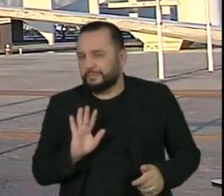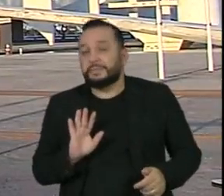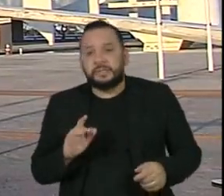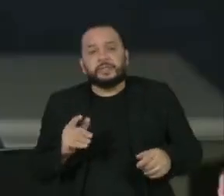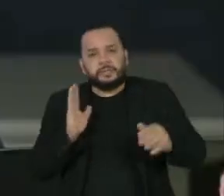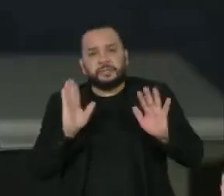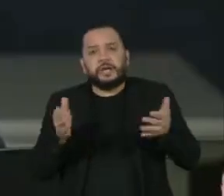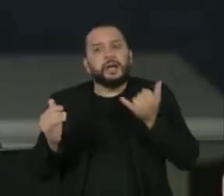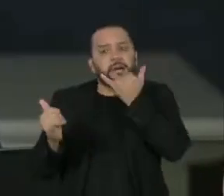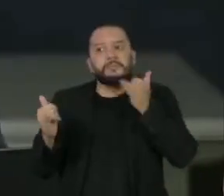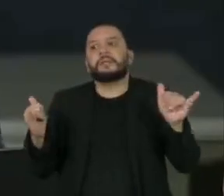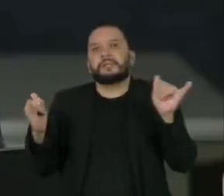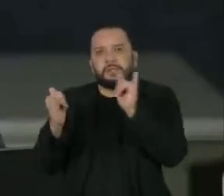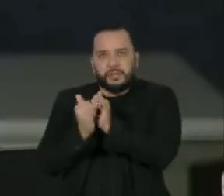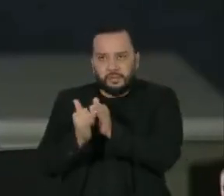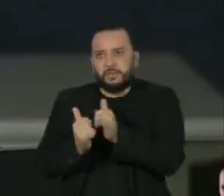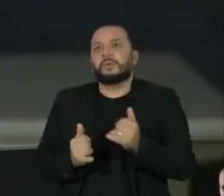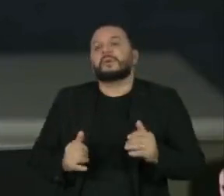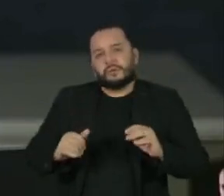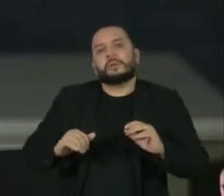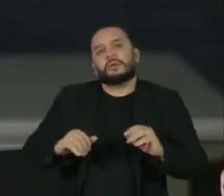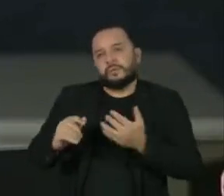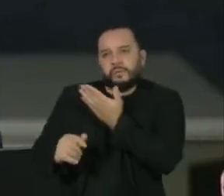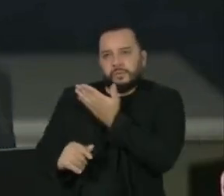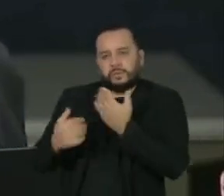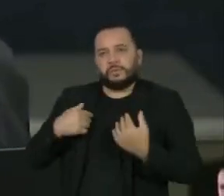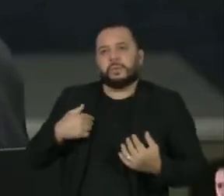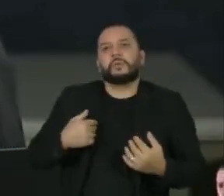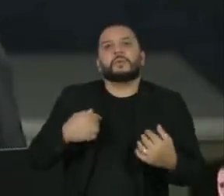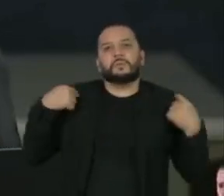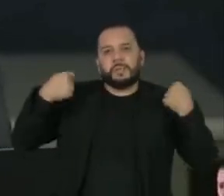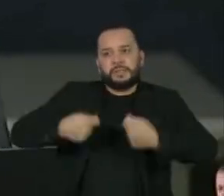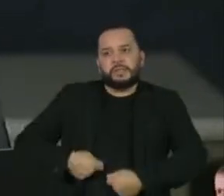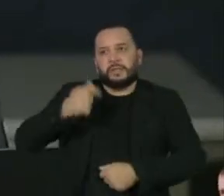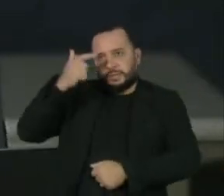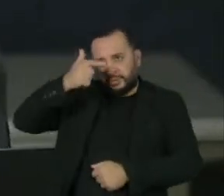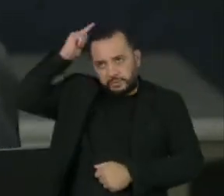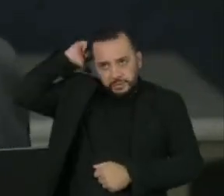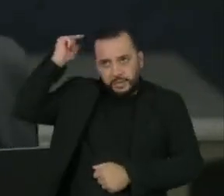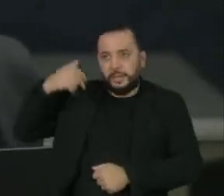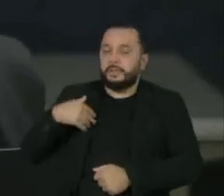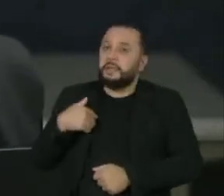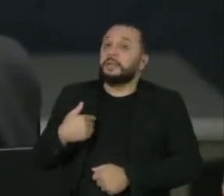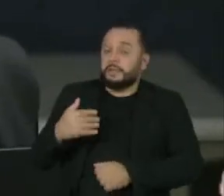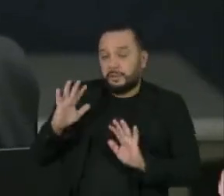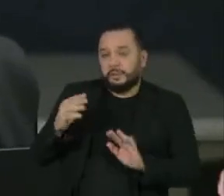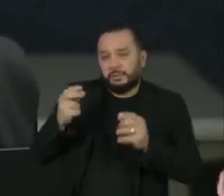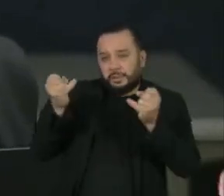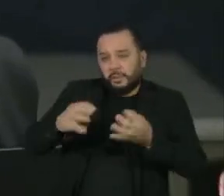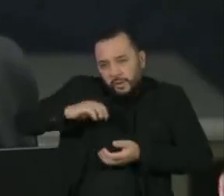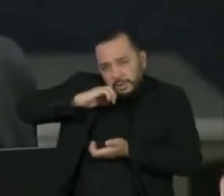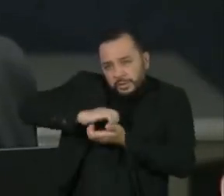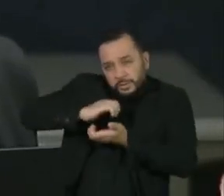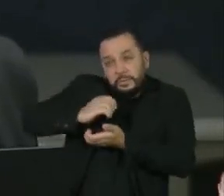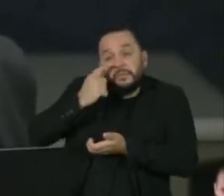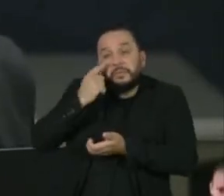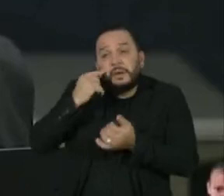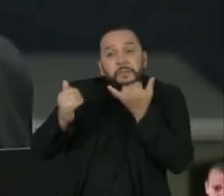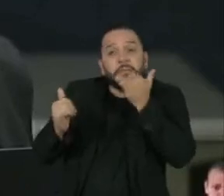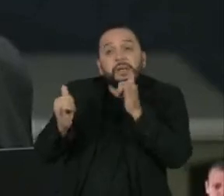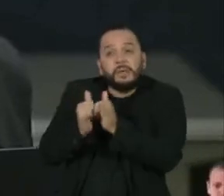da Graça o o Ministro Alexandre de Moraes disse que o Supremo ainda tem que analisar se o Ato é